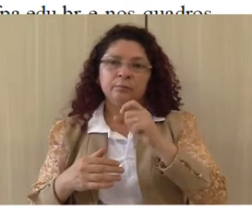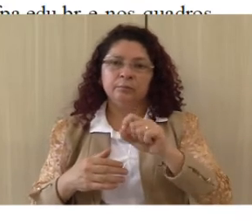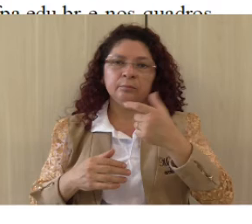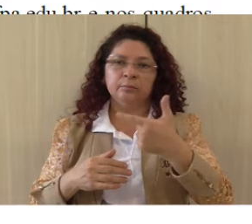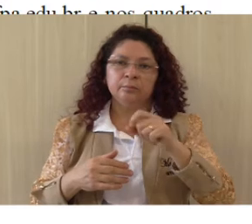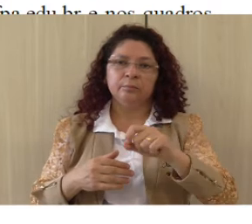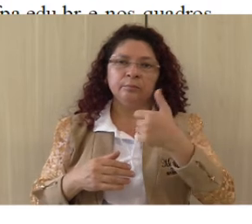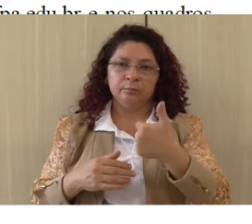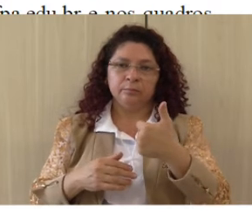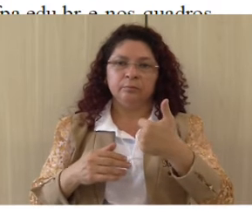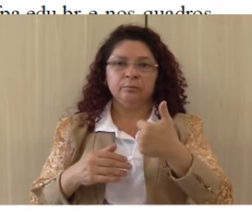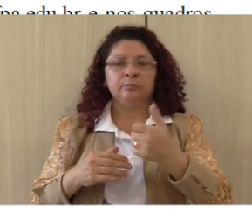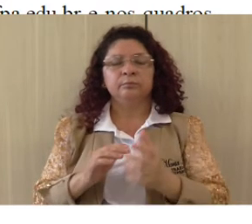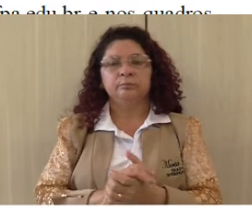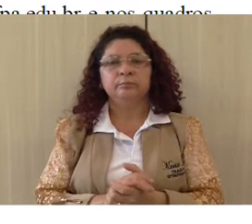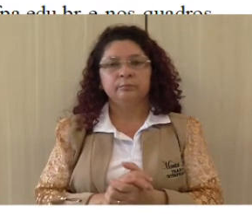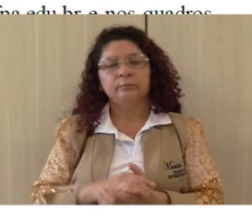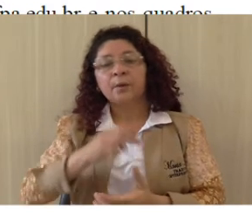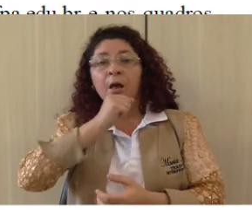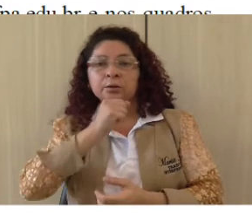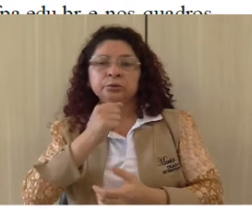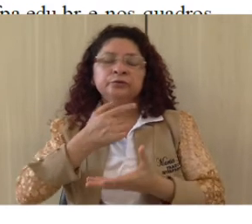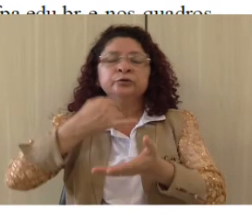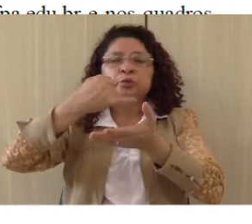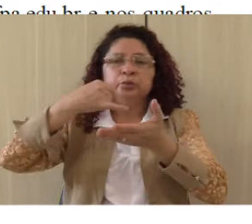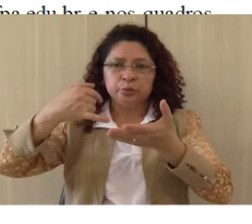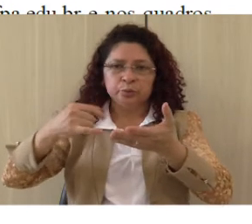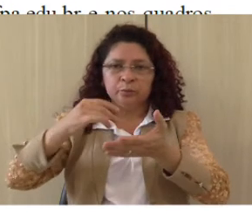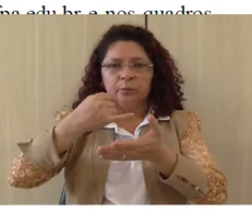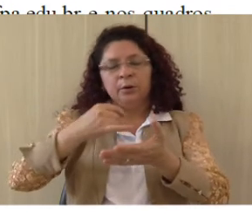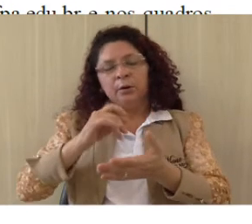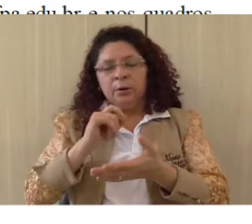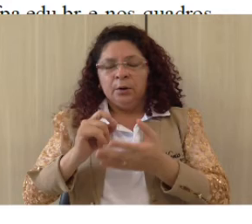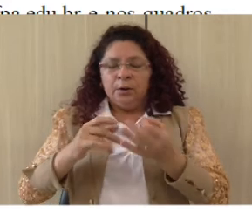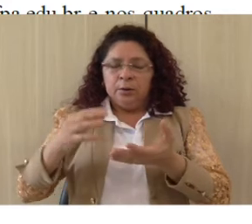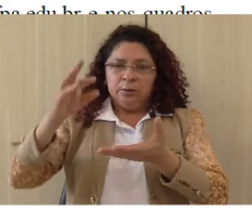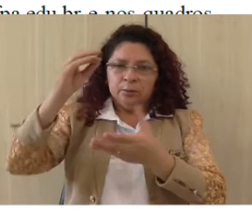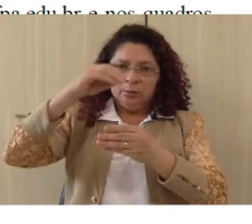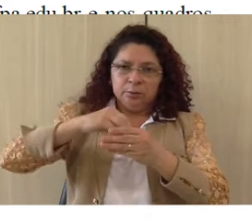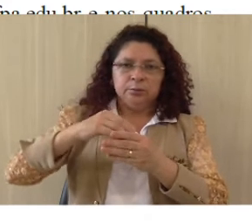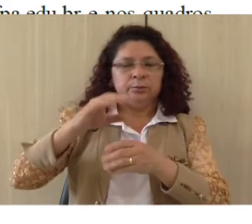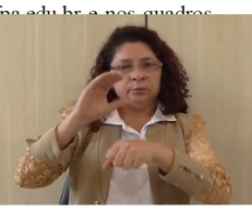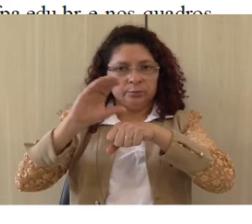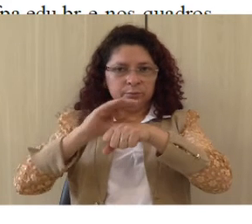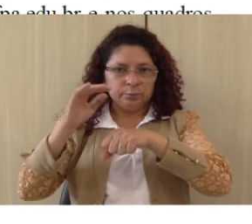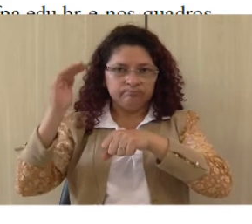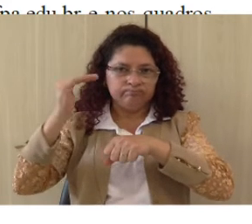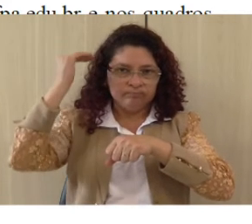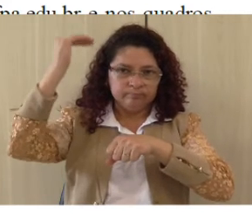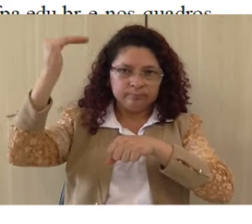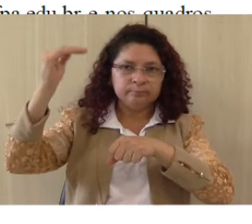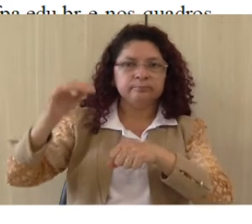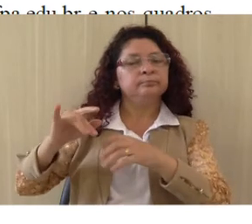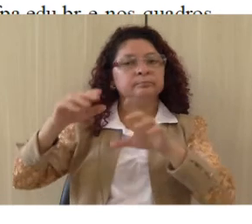6.2.2.1. A entrevista do processo seletivo para o preenchimento das vagas ofertadas para o curso superior de licenciatura em